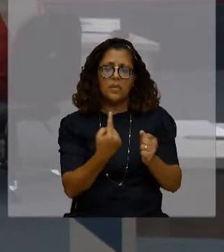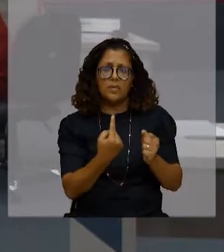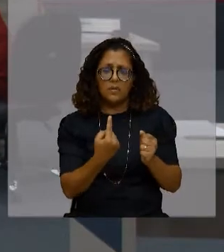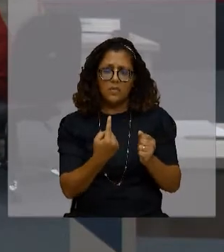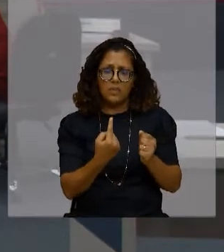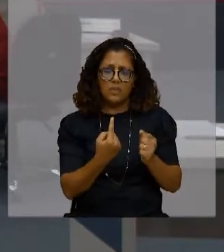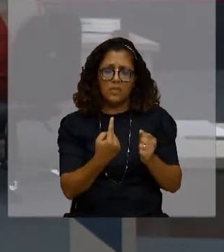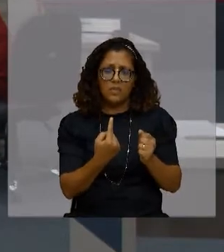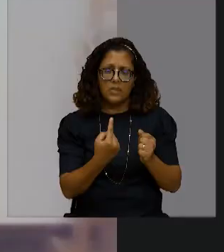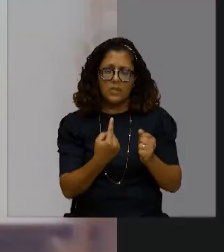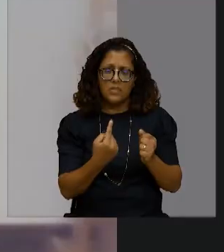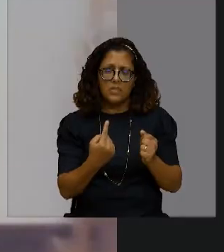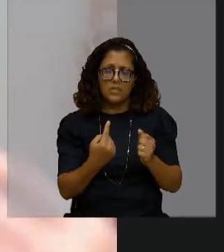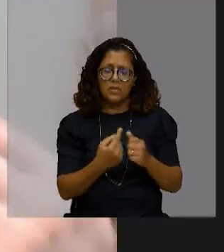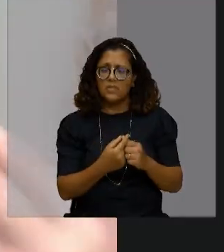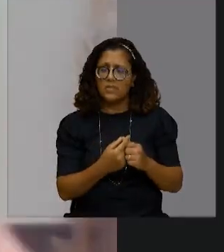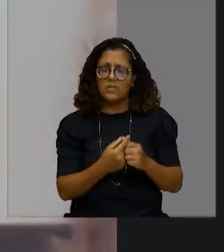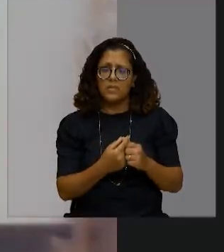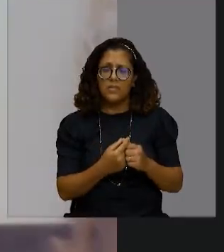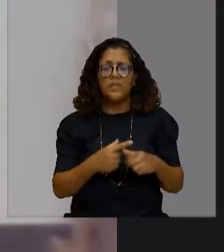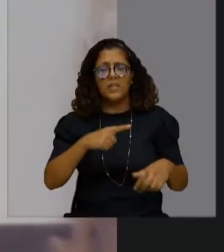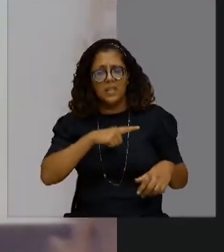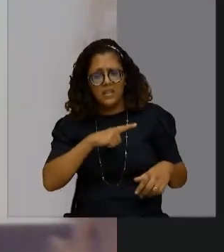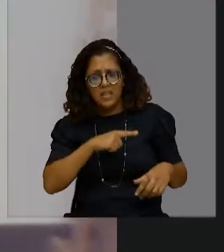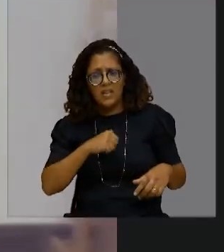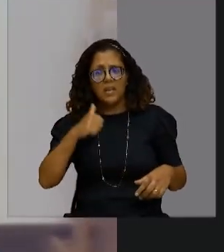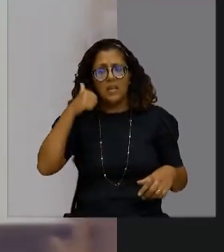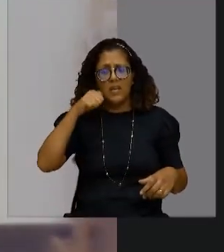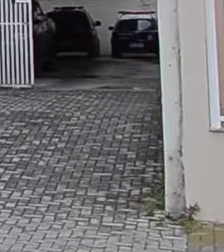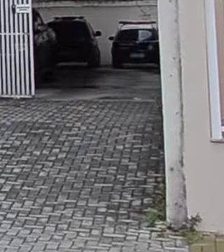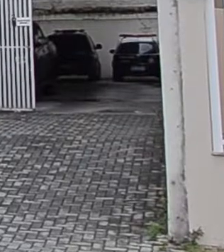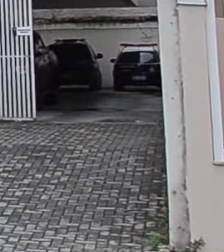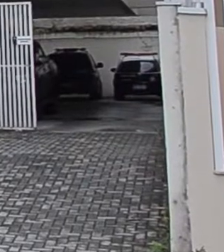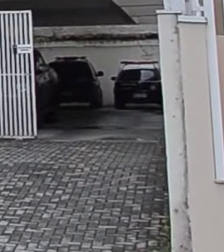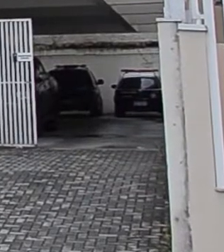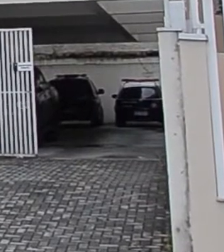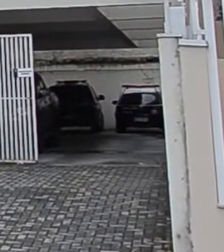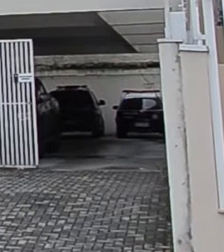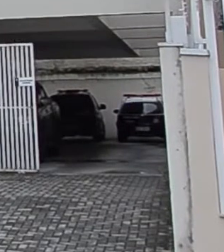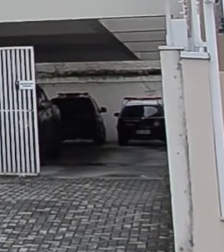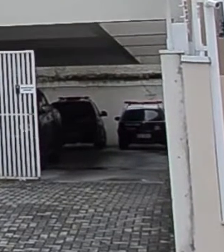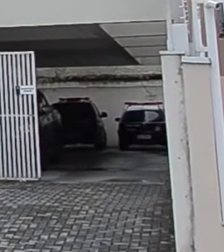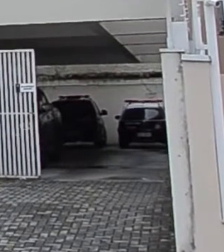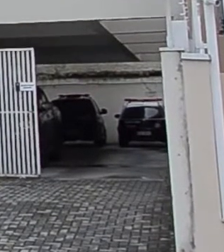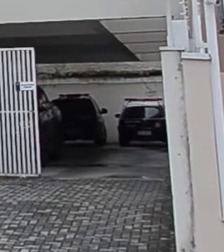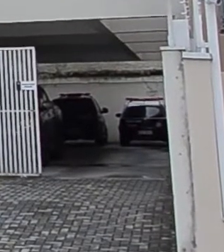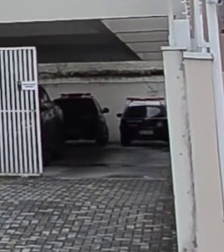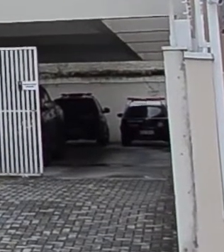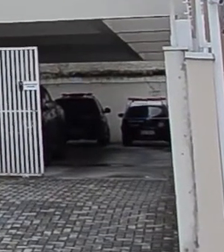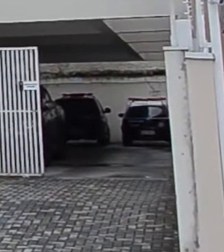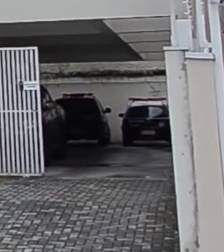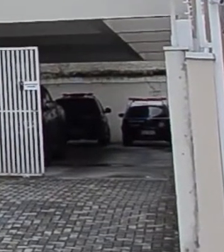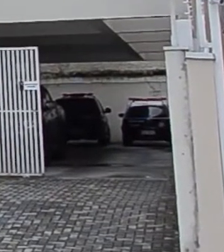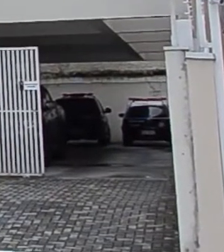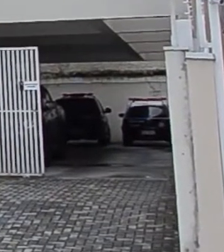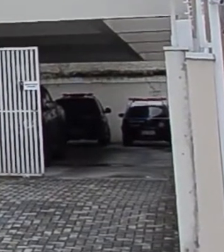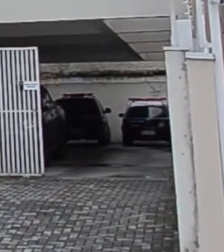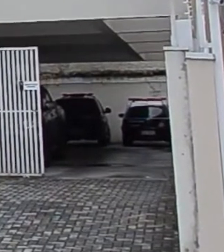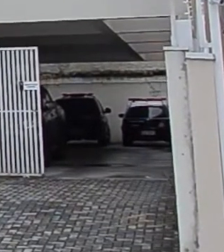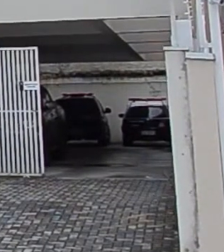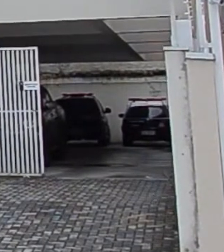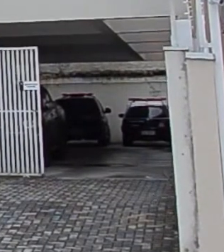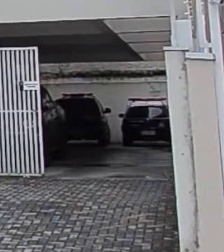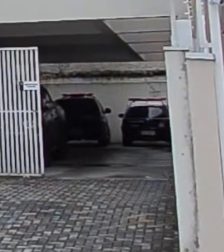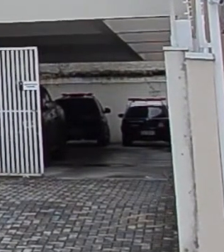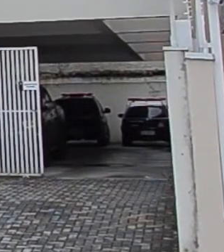Legislativo contra o feminicídio EA violência doméstica crimes que segundo as autoridades cresceram durante